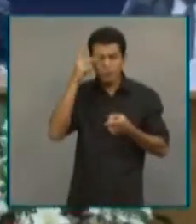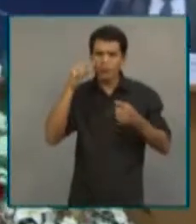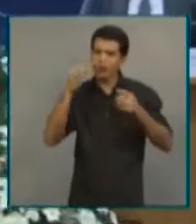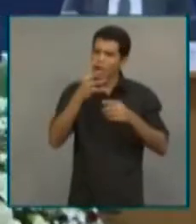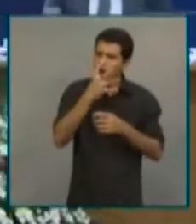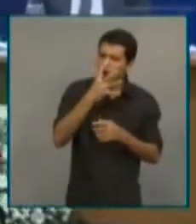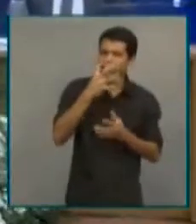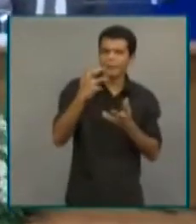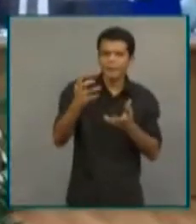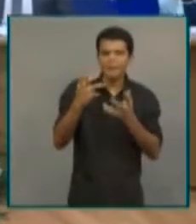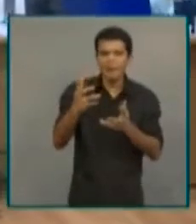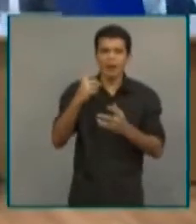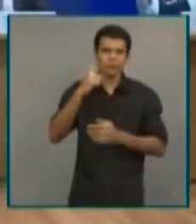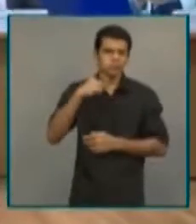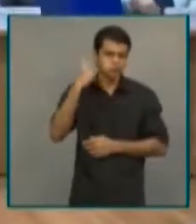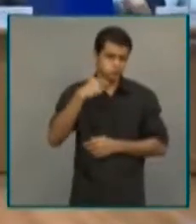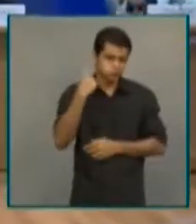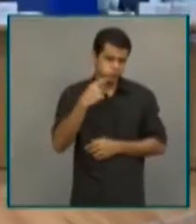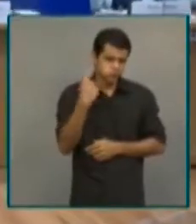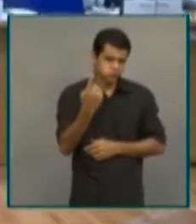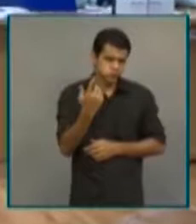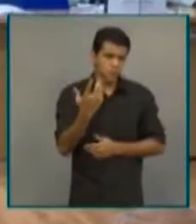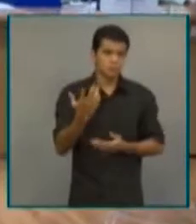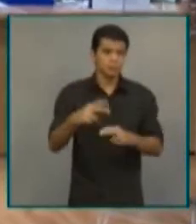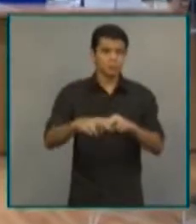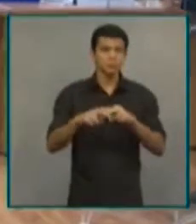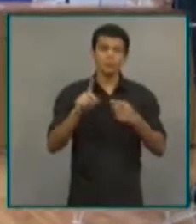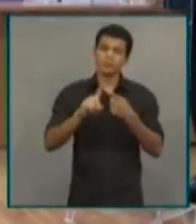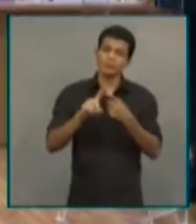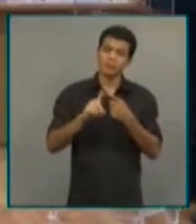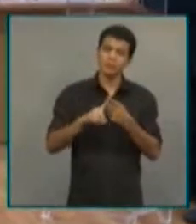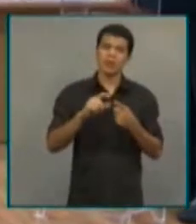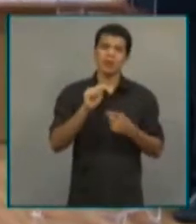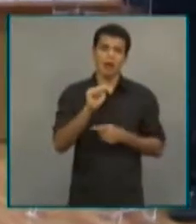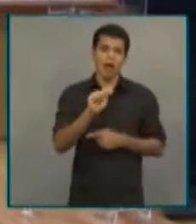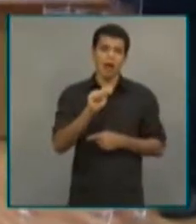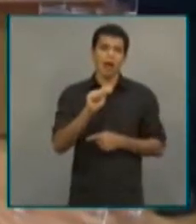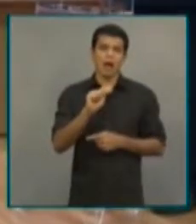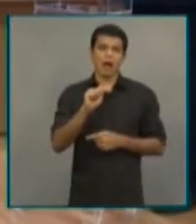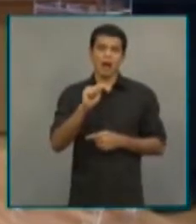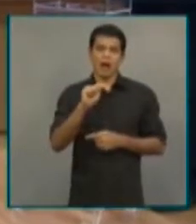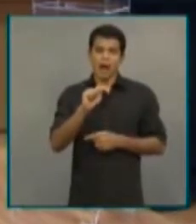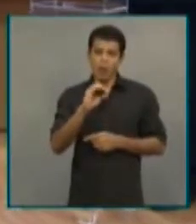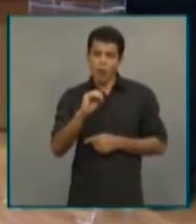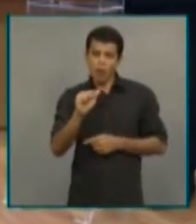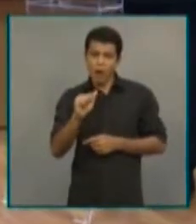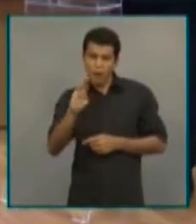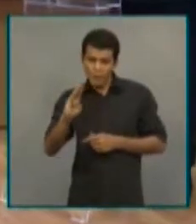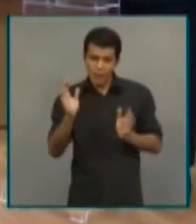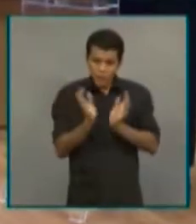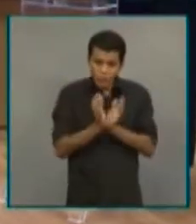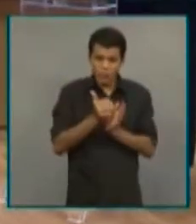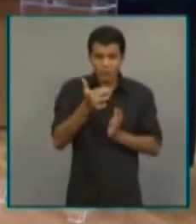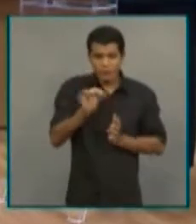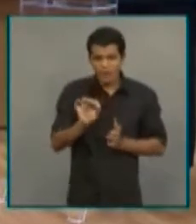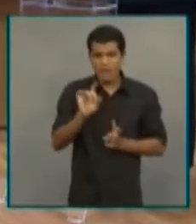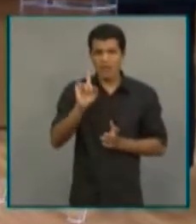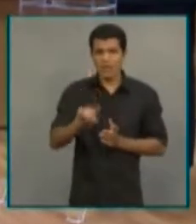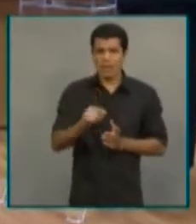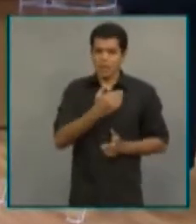Da chapa 10 é formada de advogados militantes e não uma repartição pública.